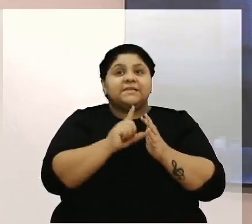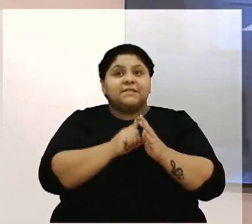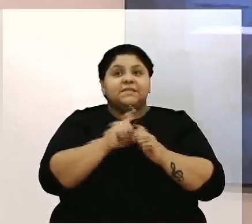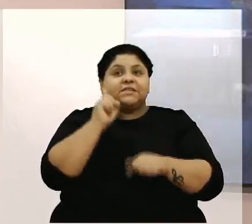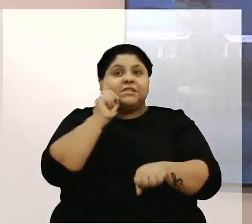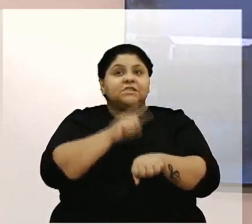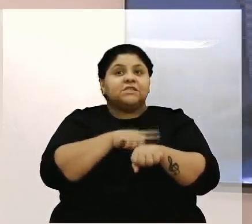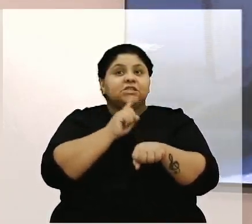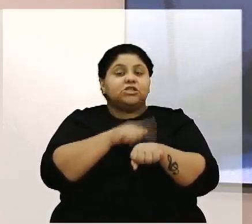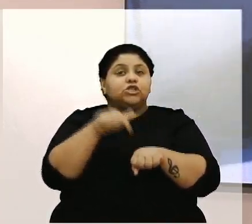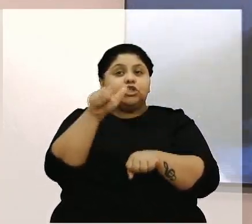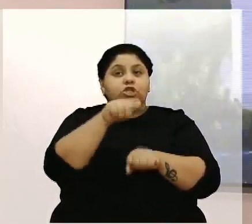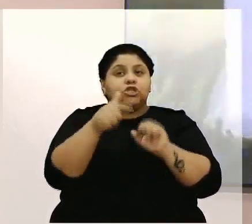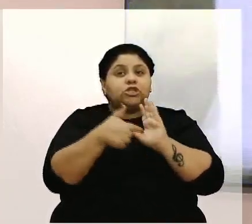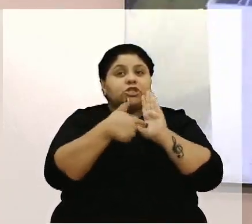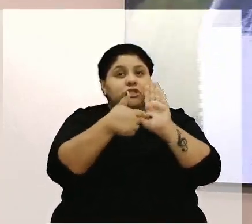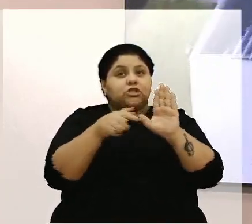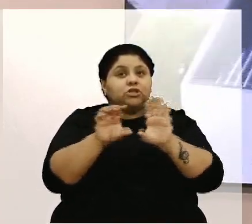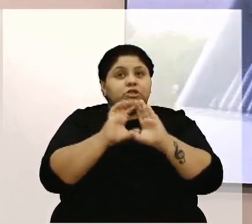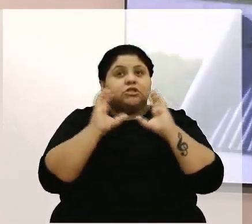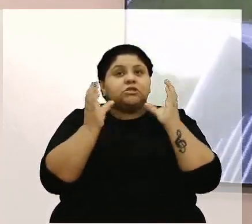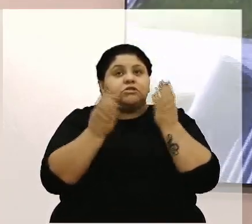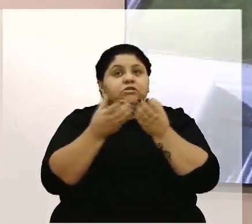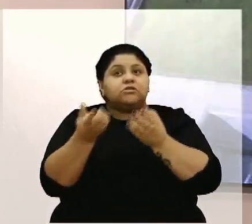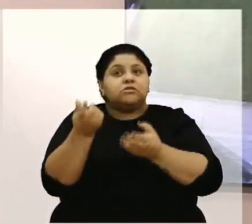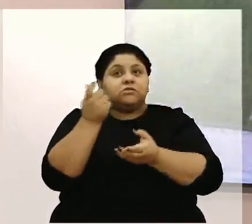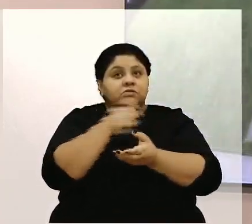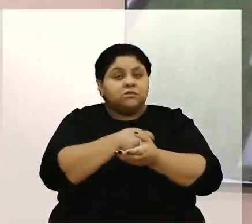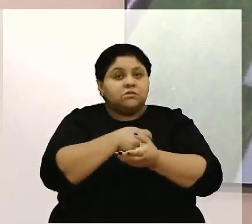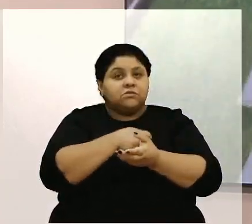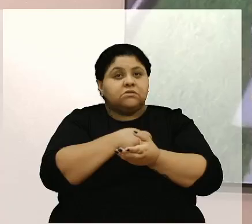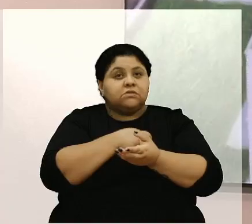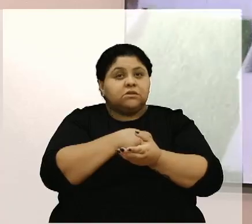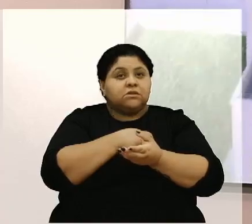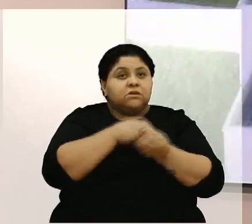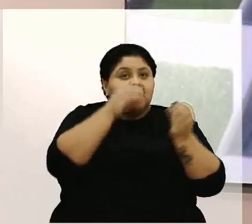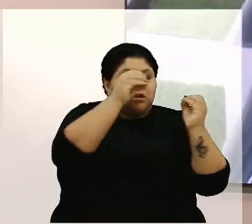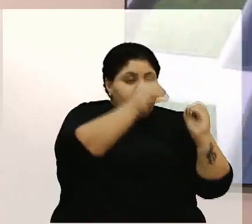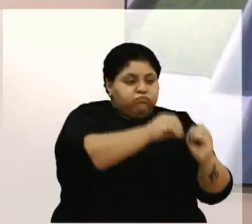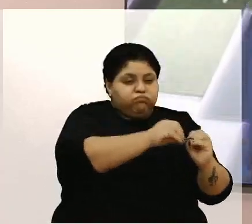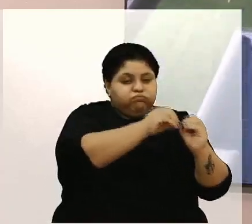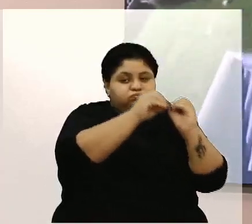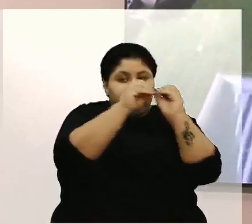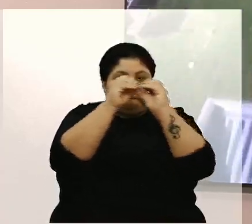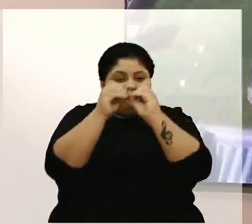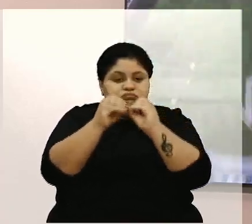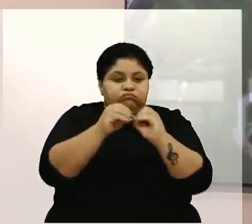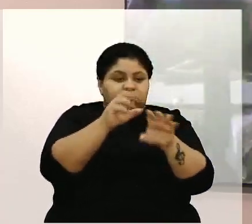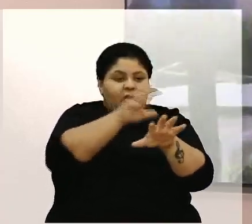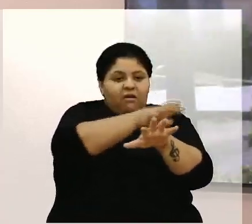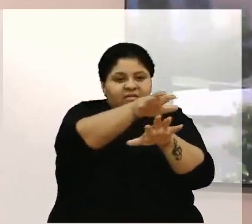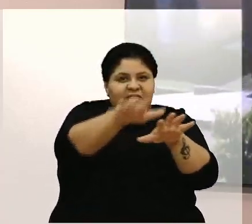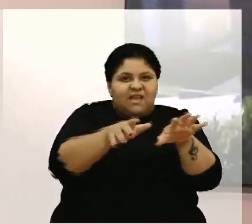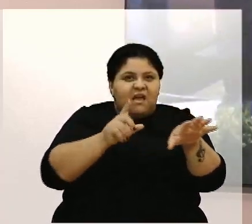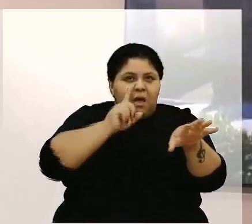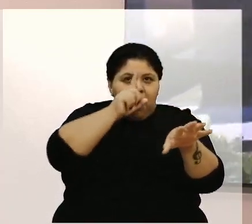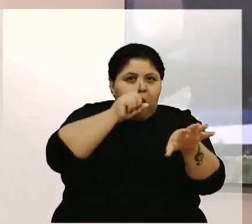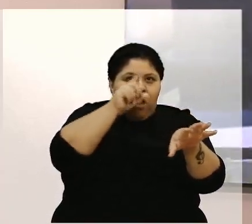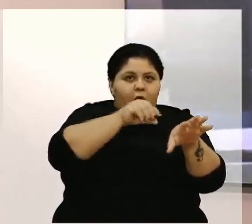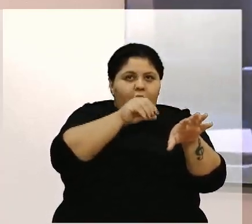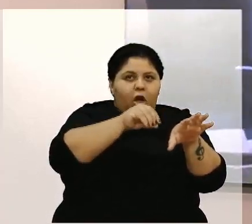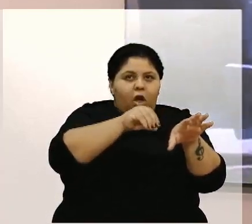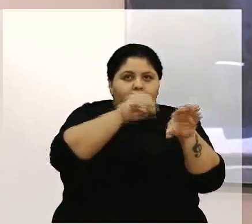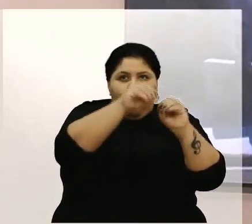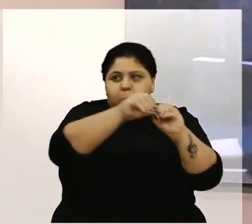nós apresentar para a comunidade que precisa ser removida lá da beira do valão, lá da área do risco, um terreno urbanizado,